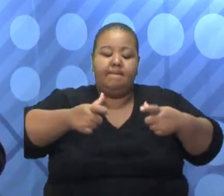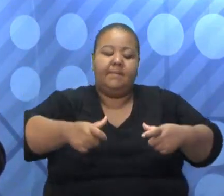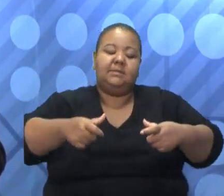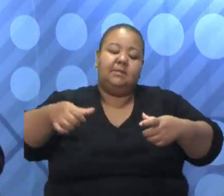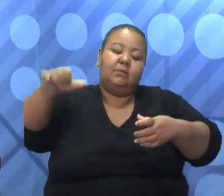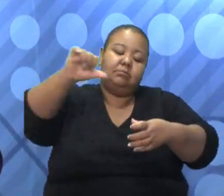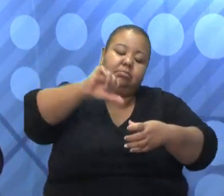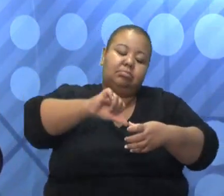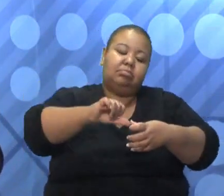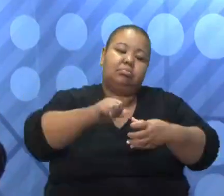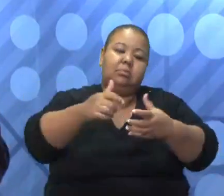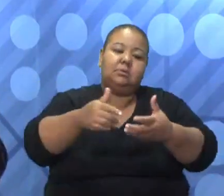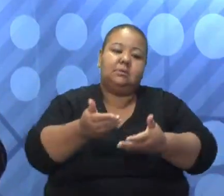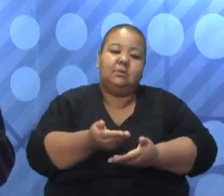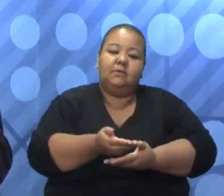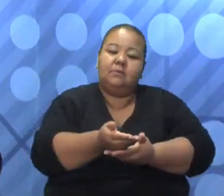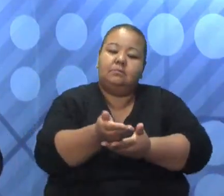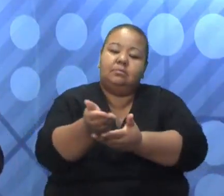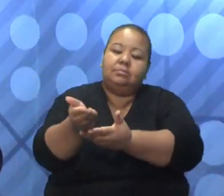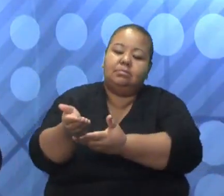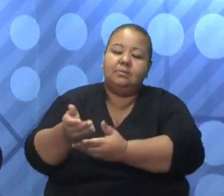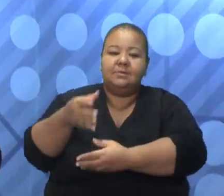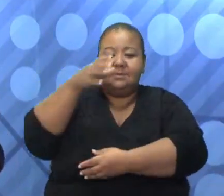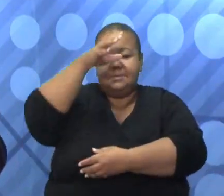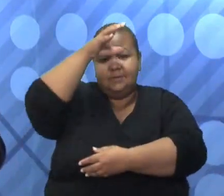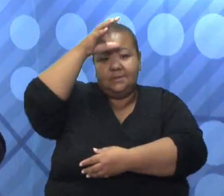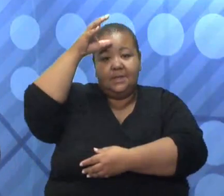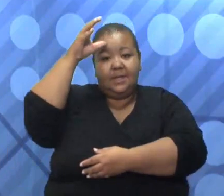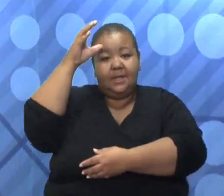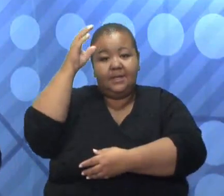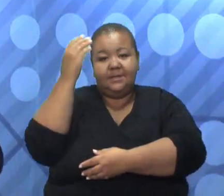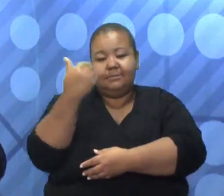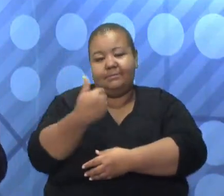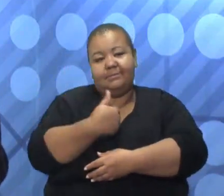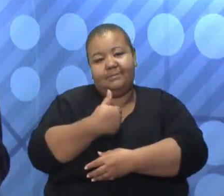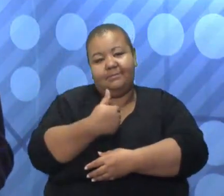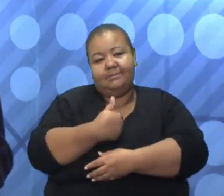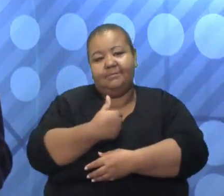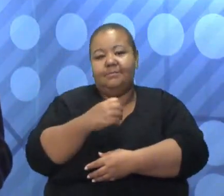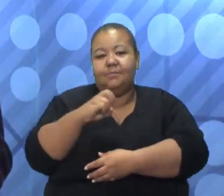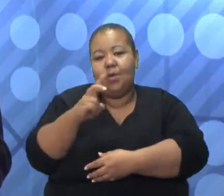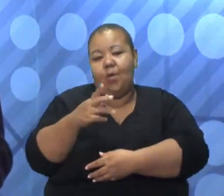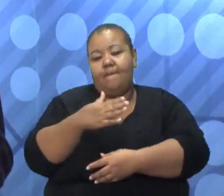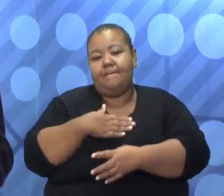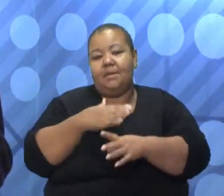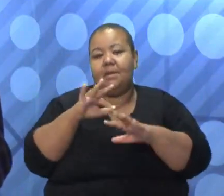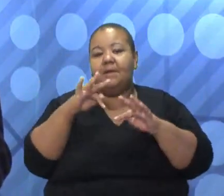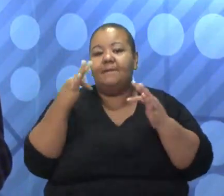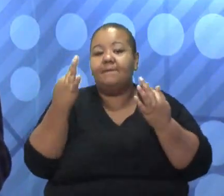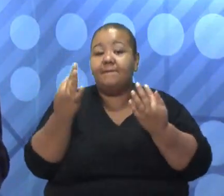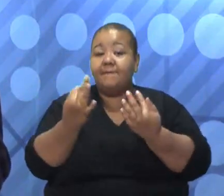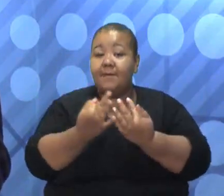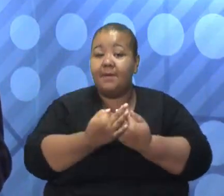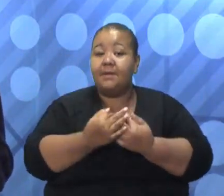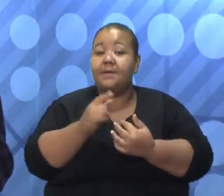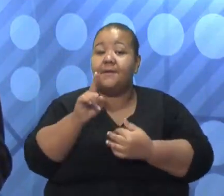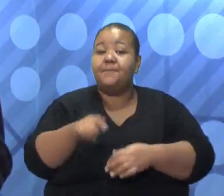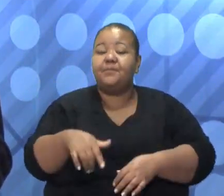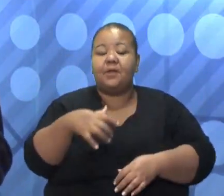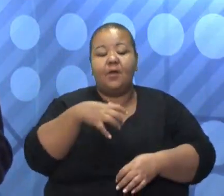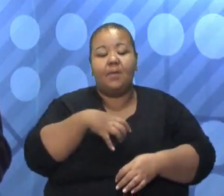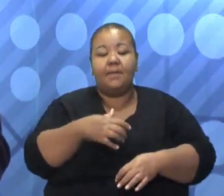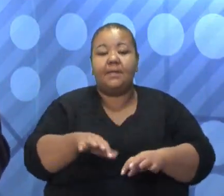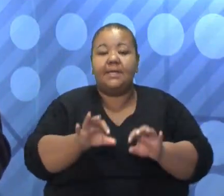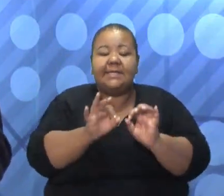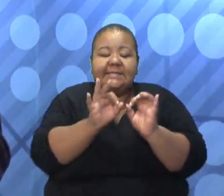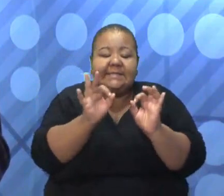e vou disponibilizar para os meus clientes, para os meus consumidores, que no caso vou ser eu, ou a minha família de modo geral. Então, é uma maneira simples de explicar